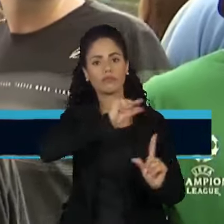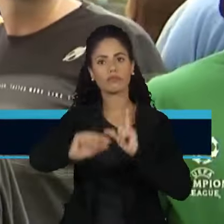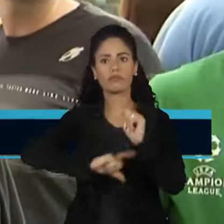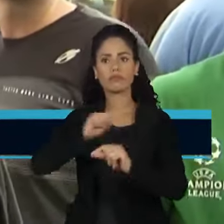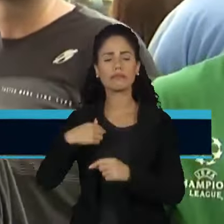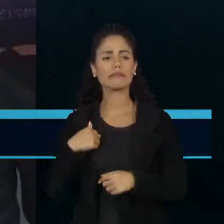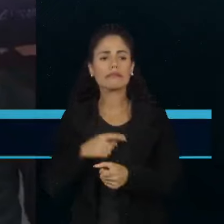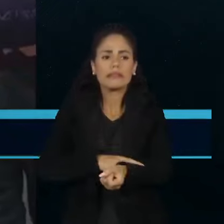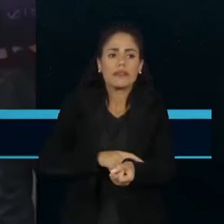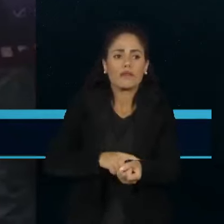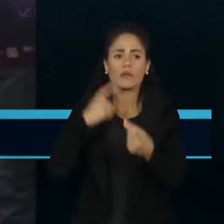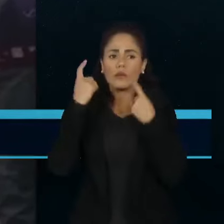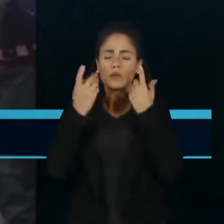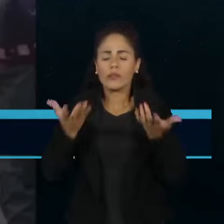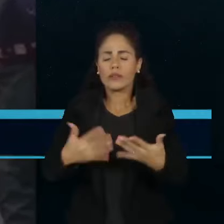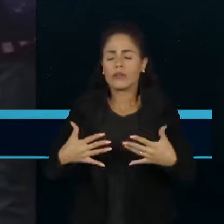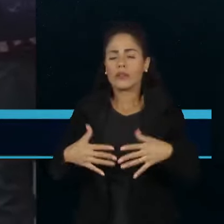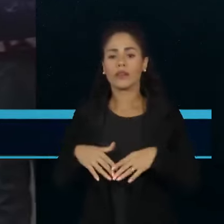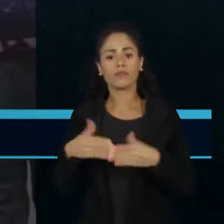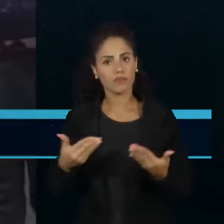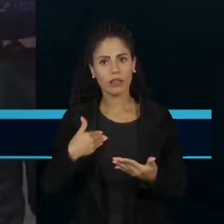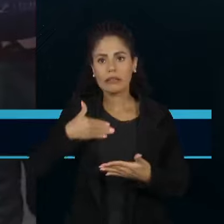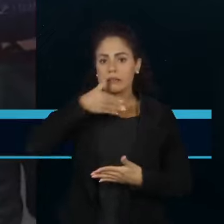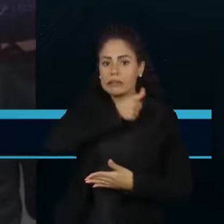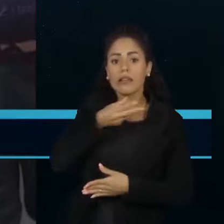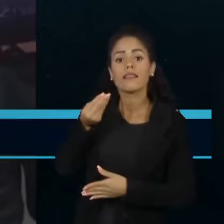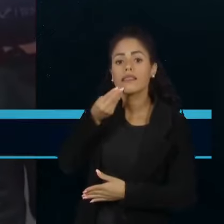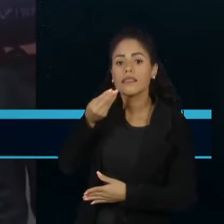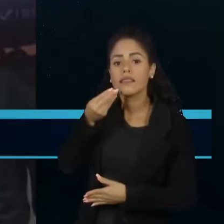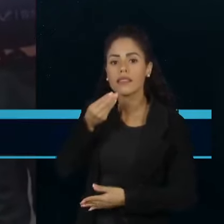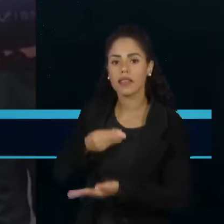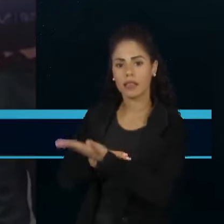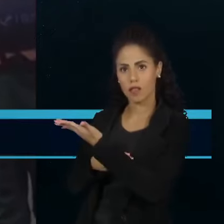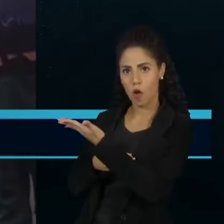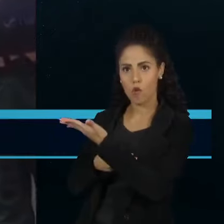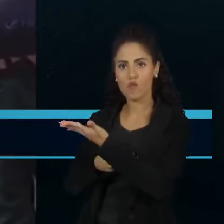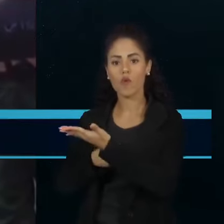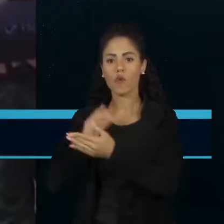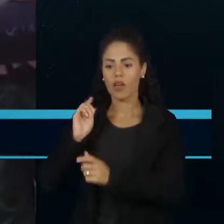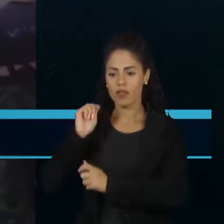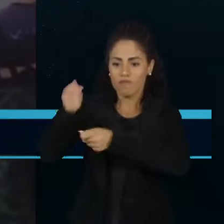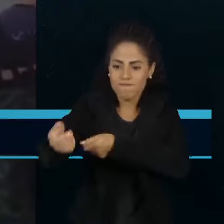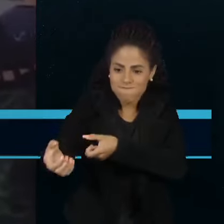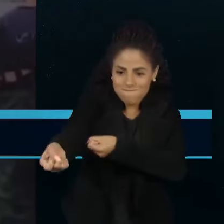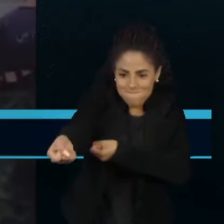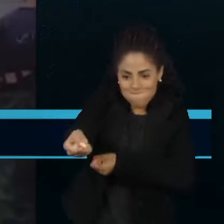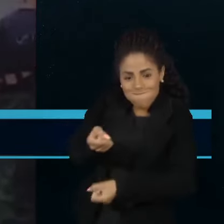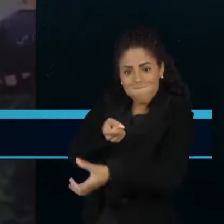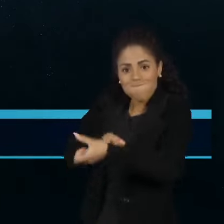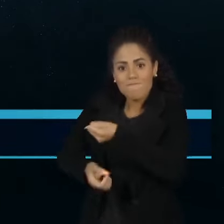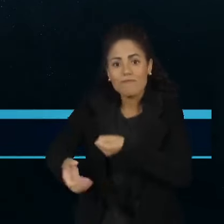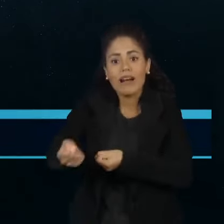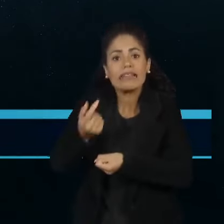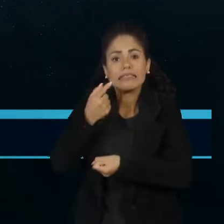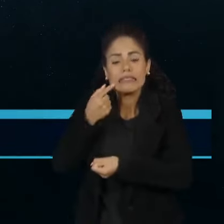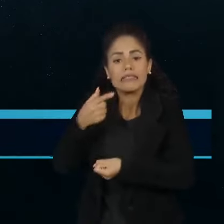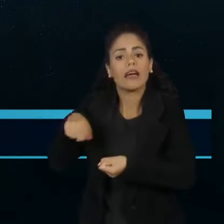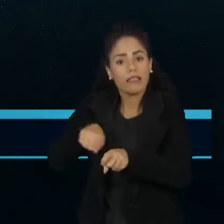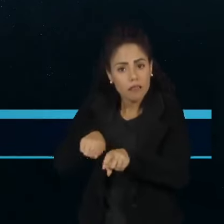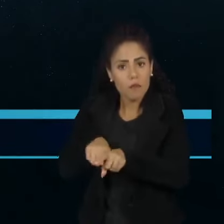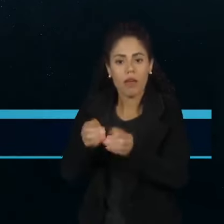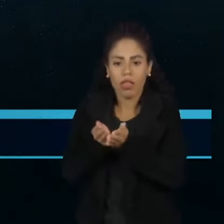muito preocupado. E vale tudo para se salvar. Em São José do Norte, a corda ajudou esse homem a chegar à balsa. Essas